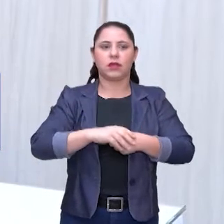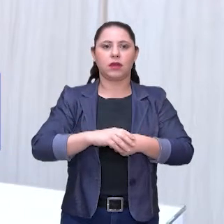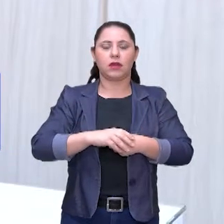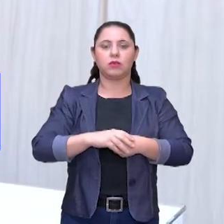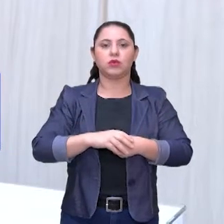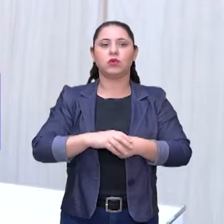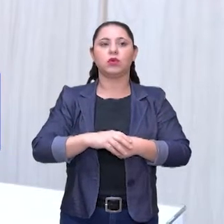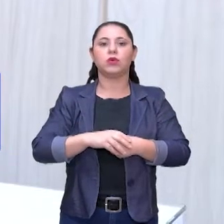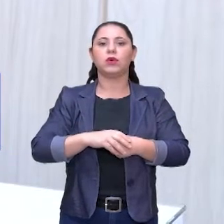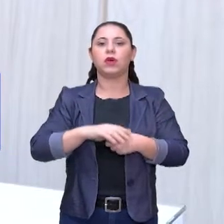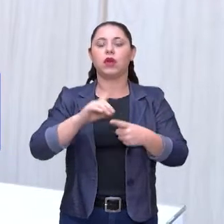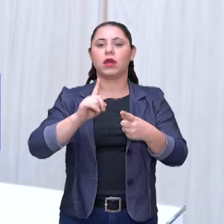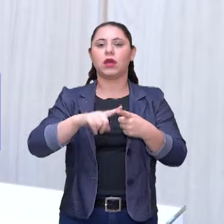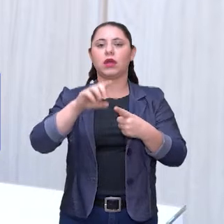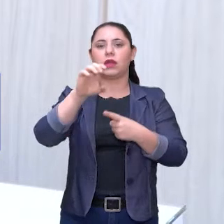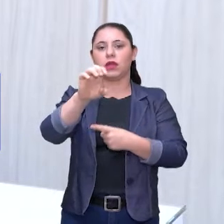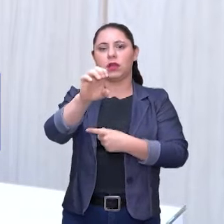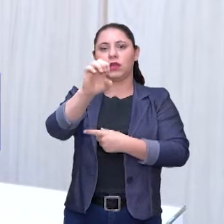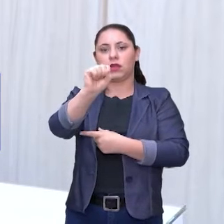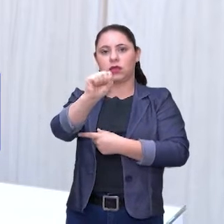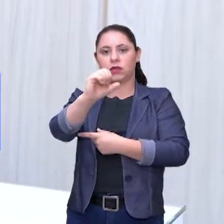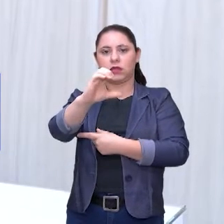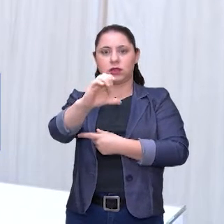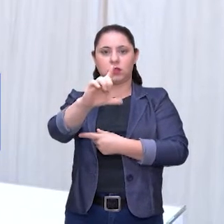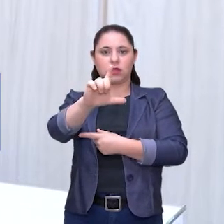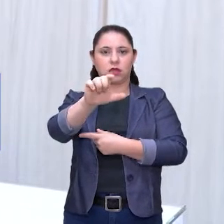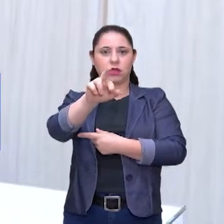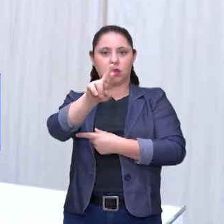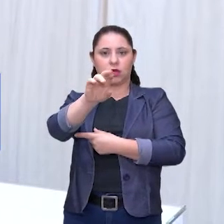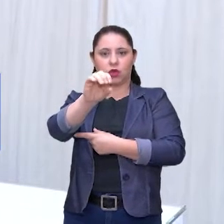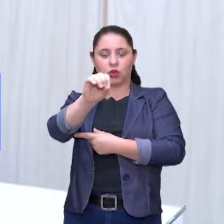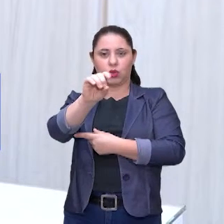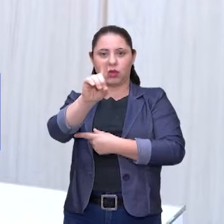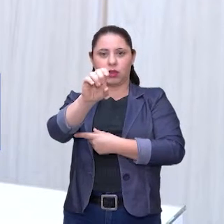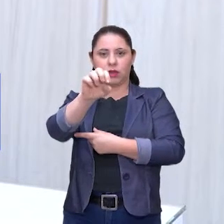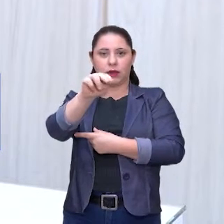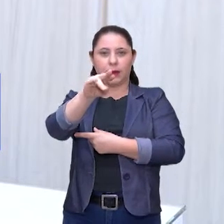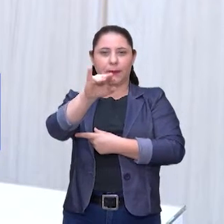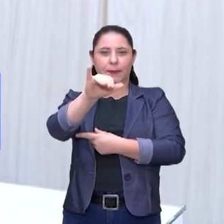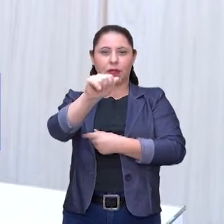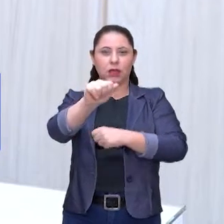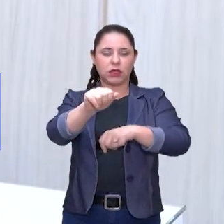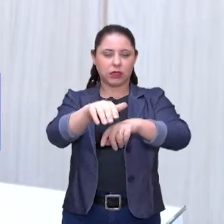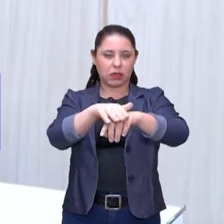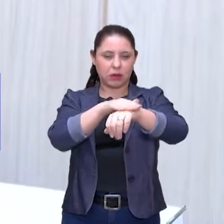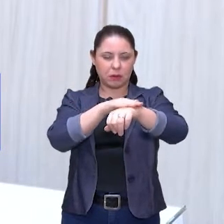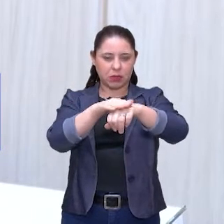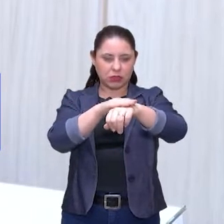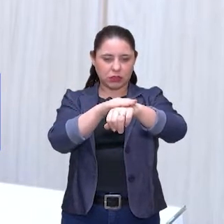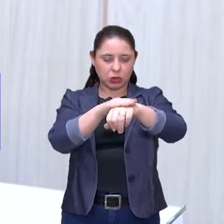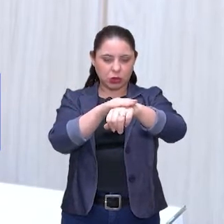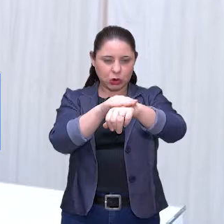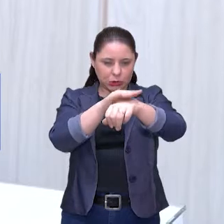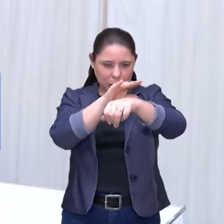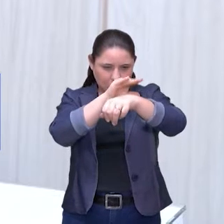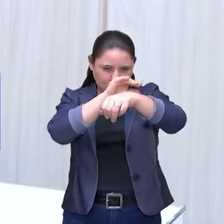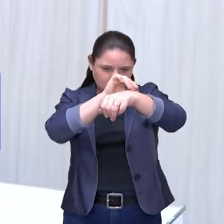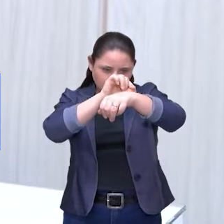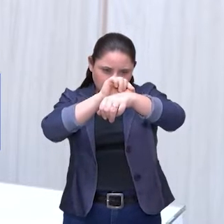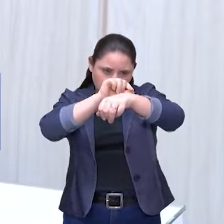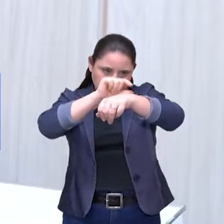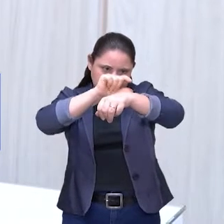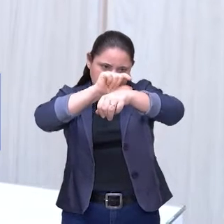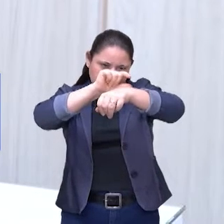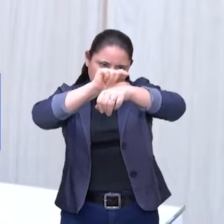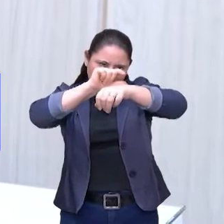por exemplo, de autoimunidade, como a esclerodermia, a pele fica muito grossa, né? Existe uma